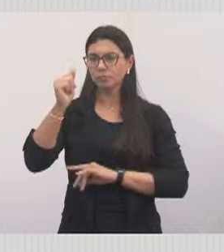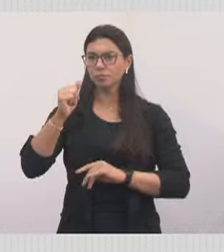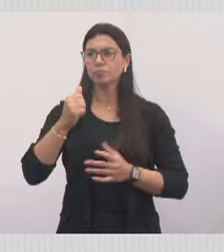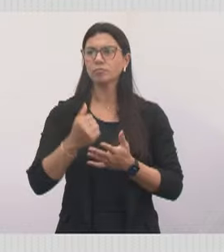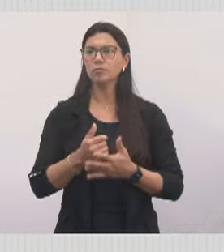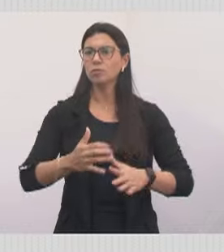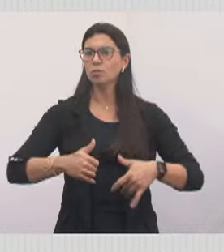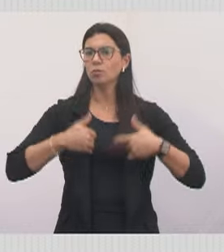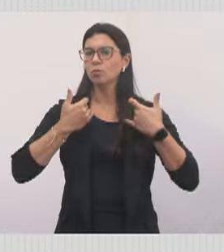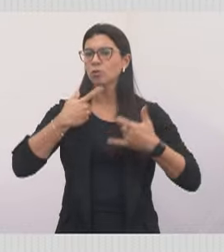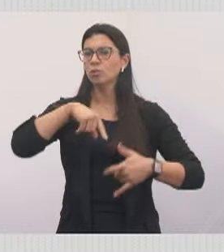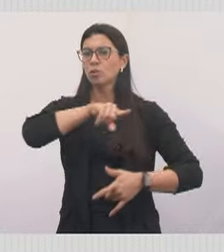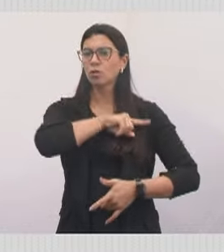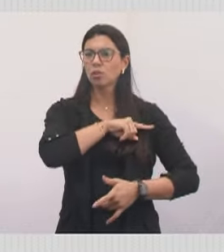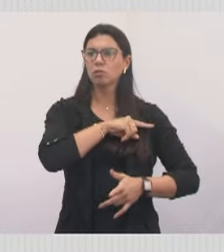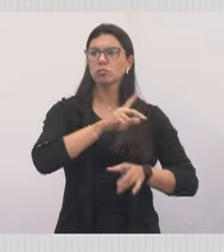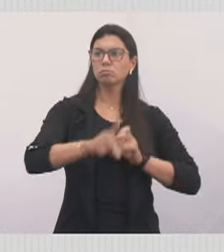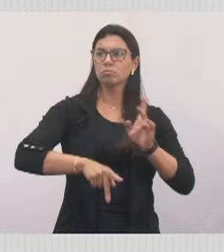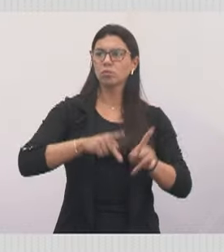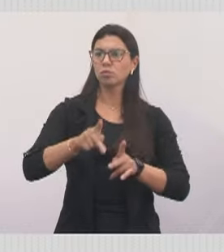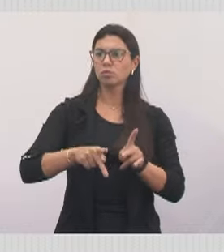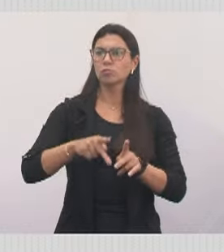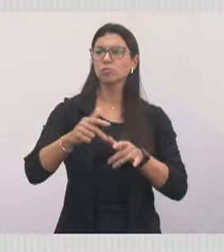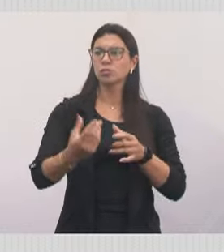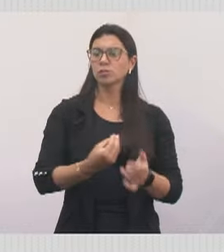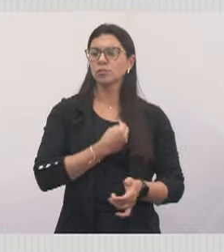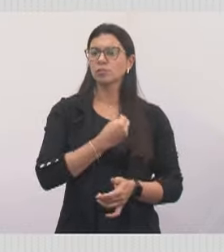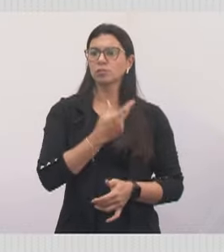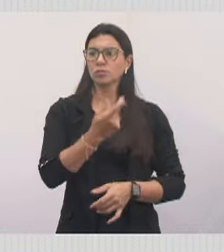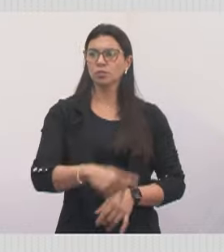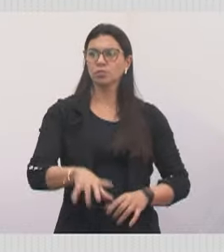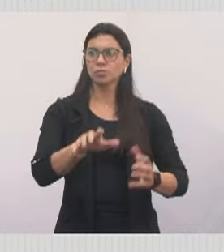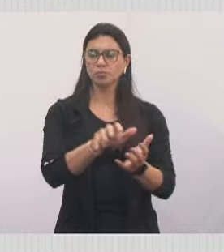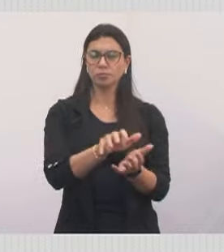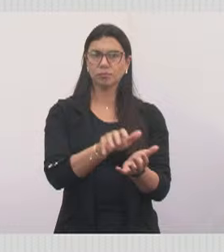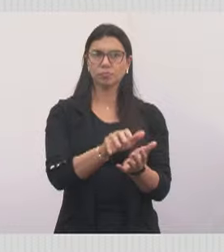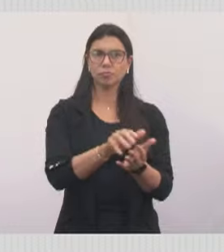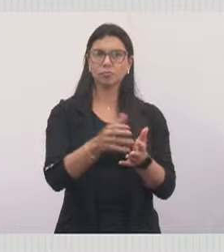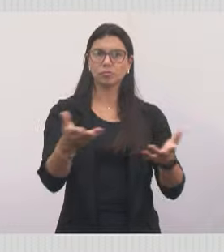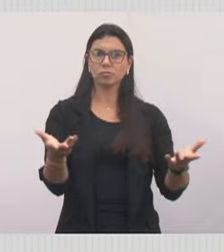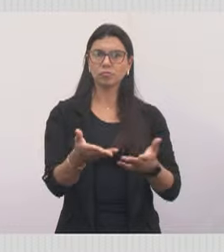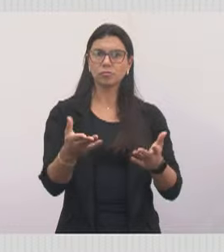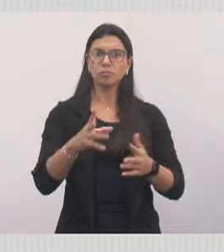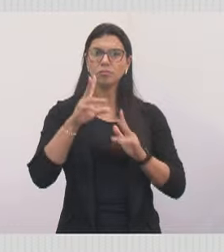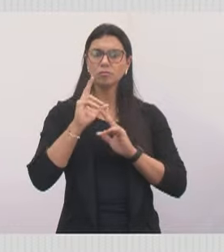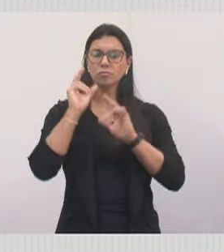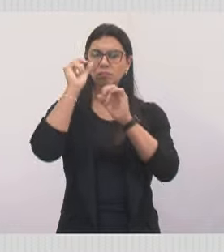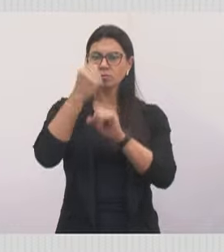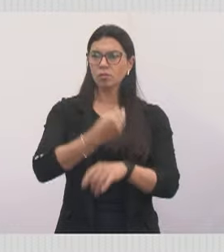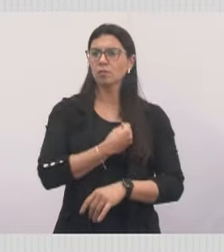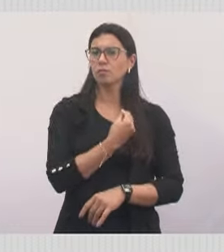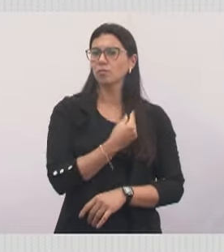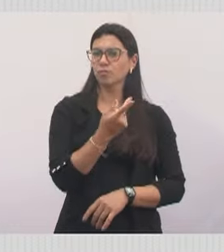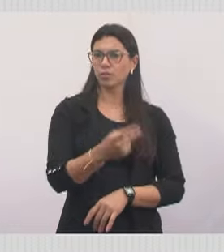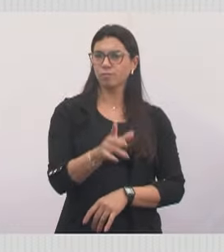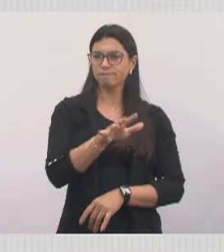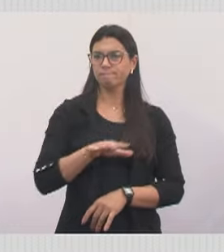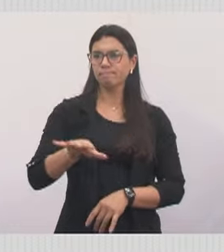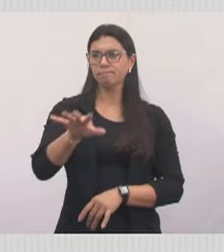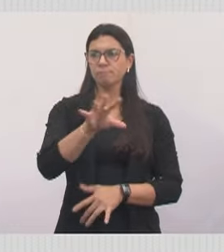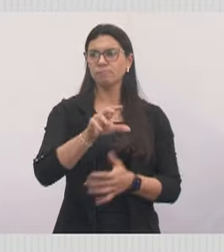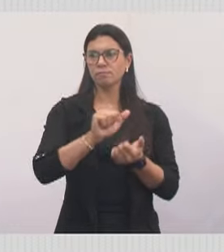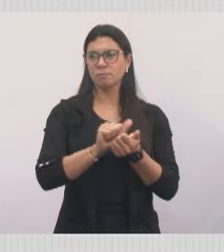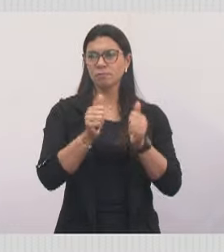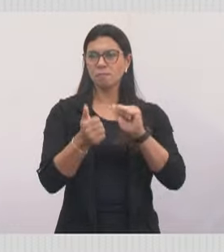jacareenses. E que hoje é uma força viva no esporte e na área social do nosso município,